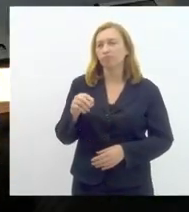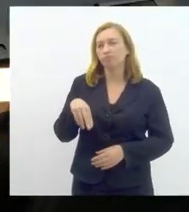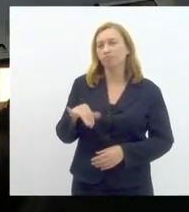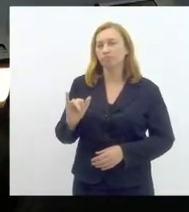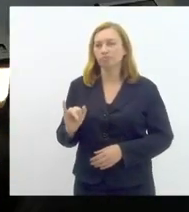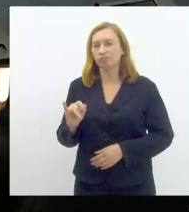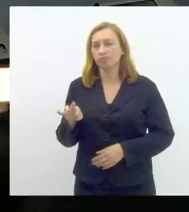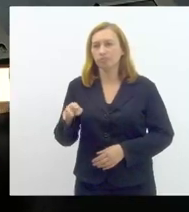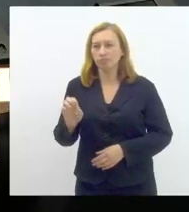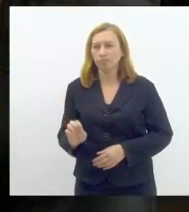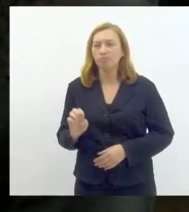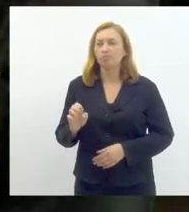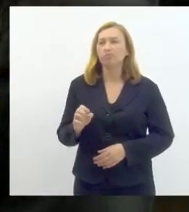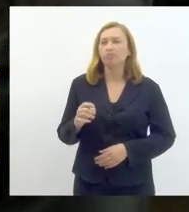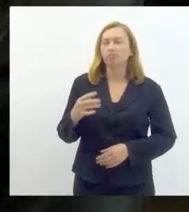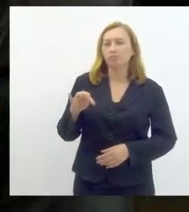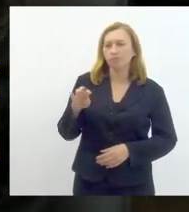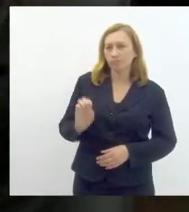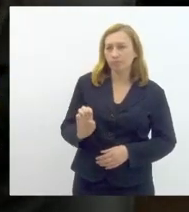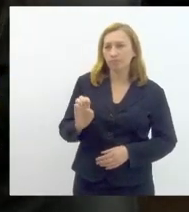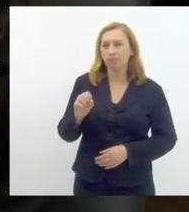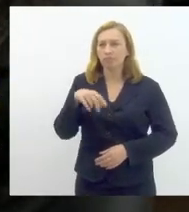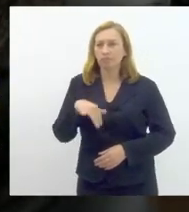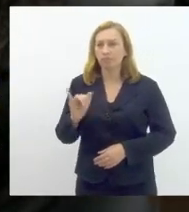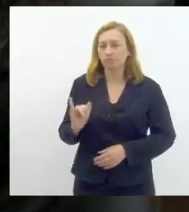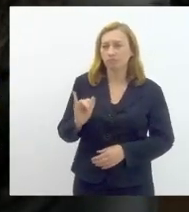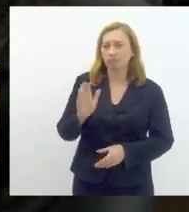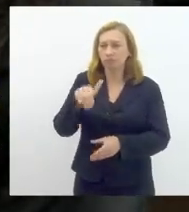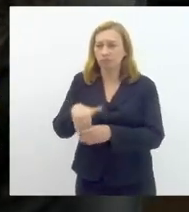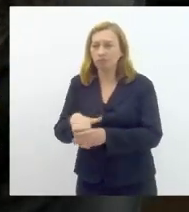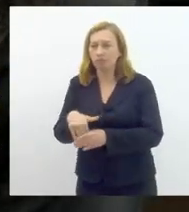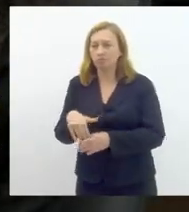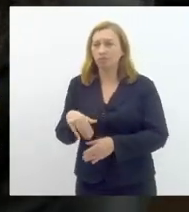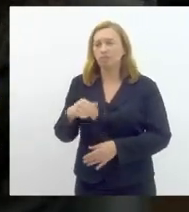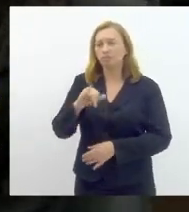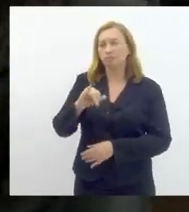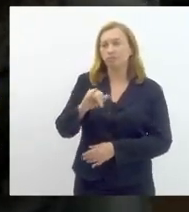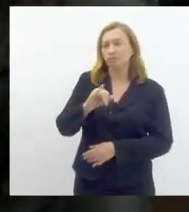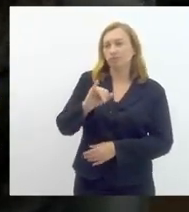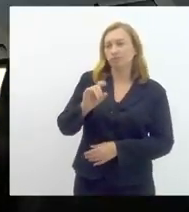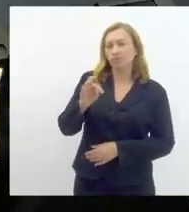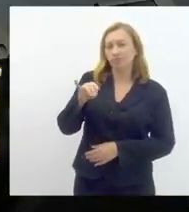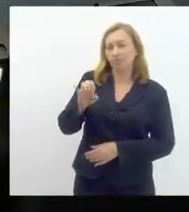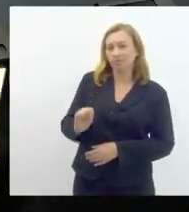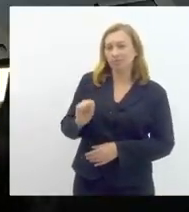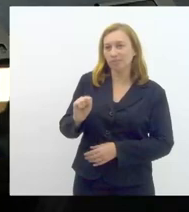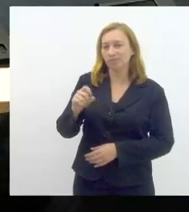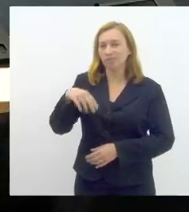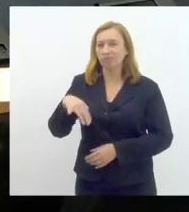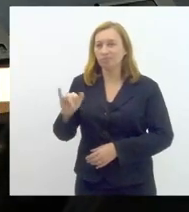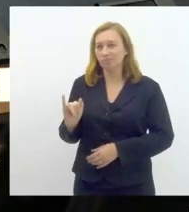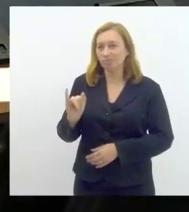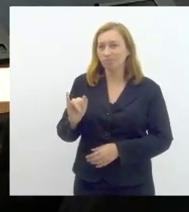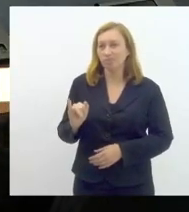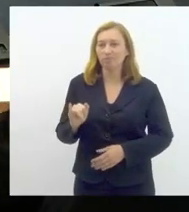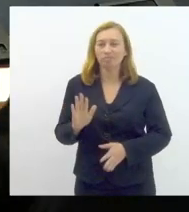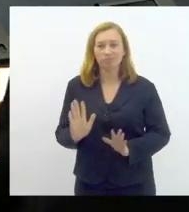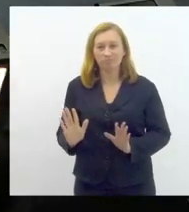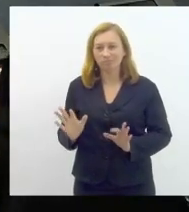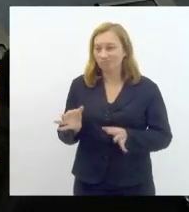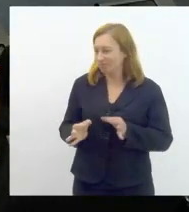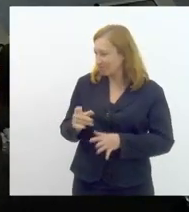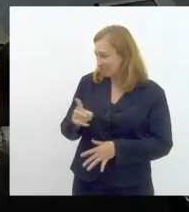Olá, meu nome é Letícia dos Santos, de Nova Iguaçu, e eu voto na Letícia dos Santos, de Nova Iguaçu. Como eu disse, ninguém vai